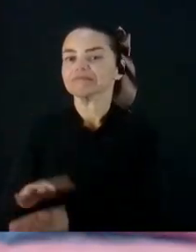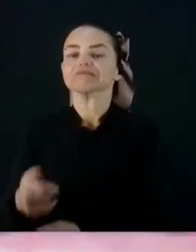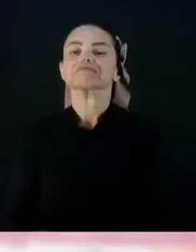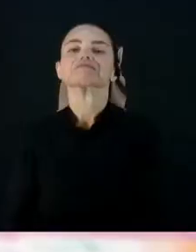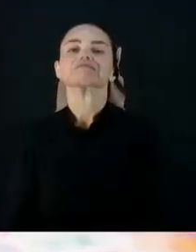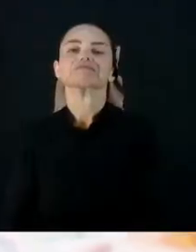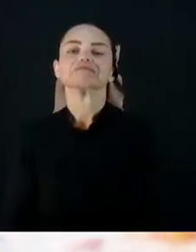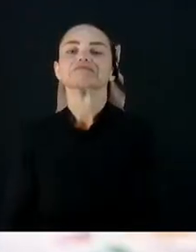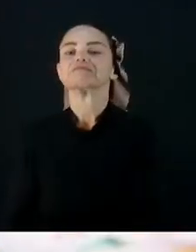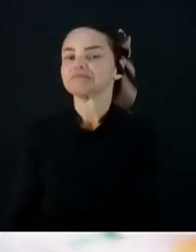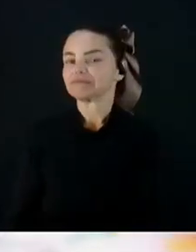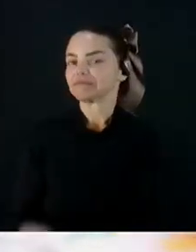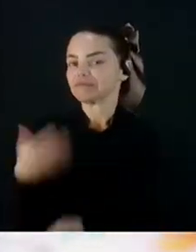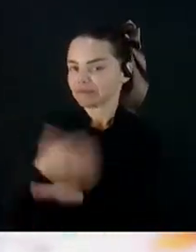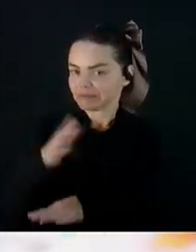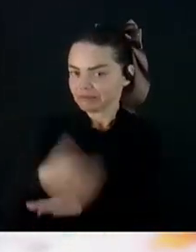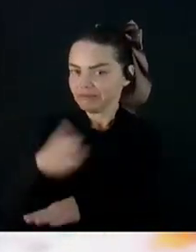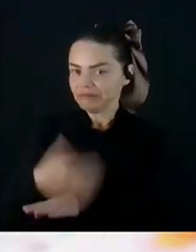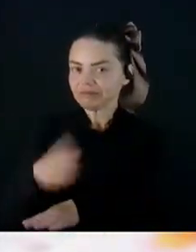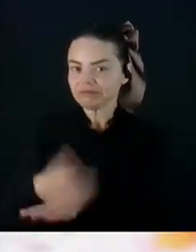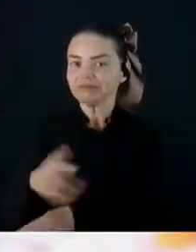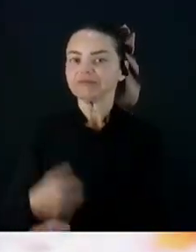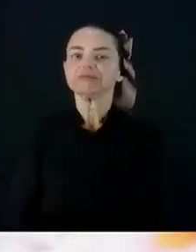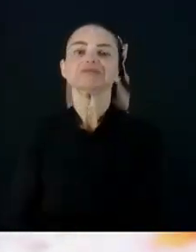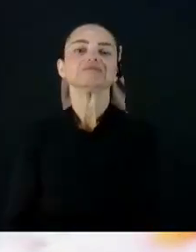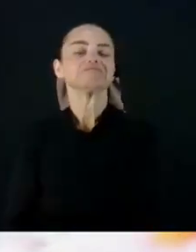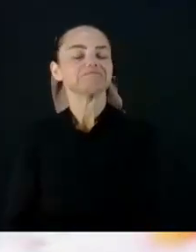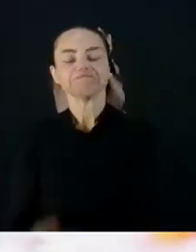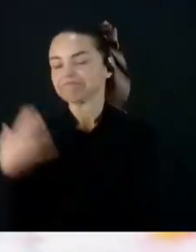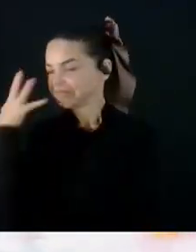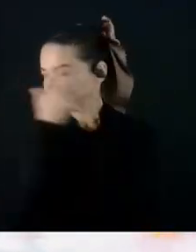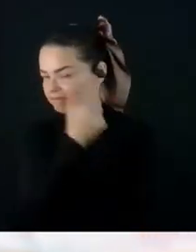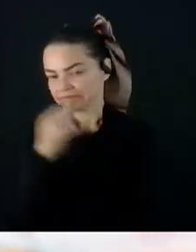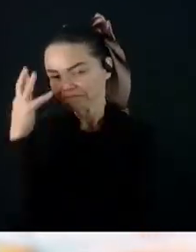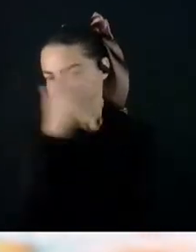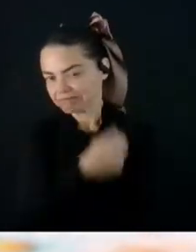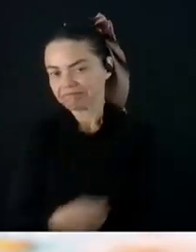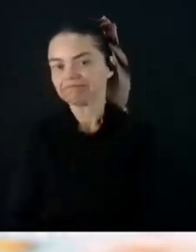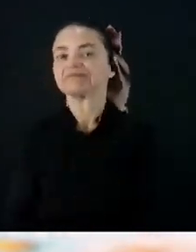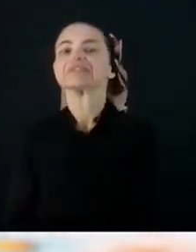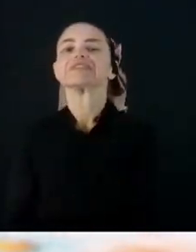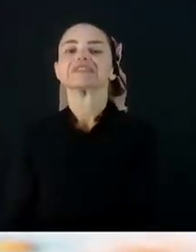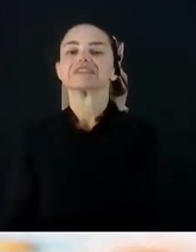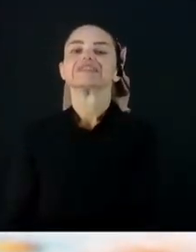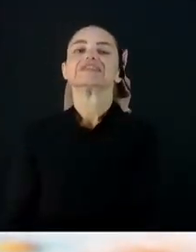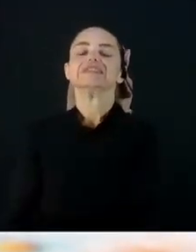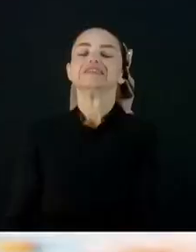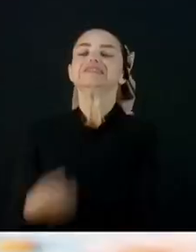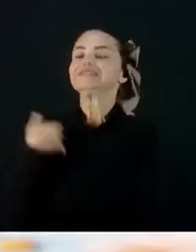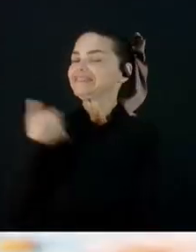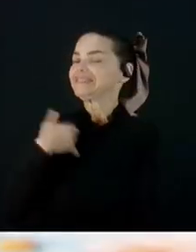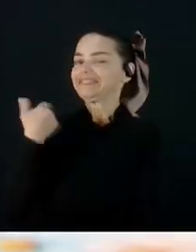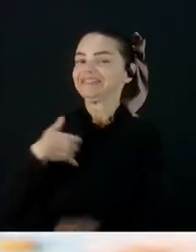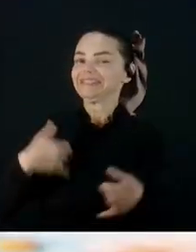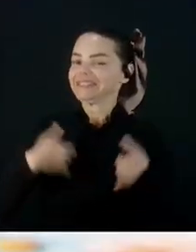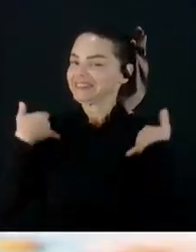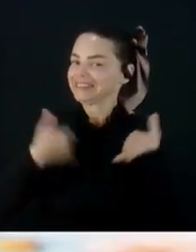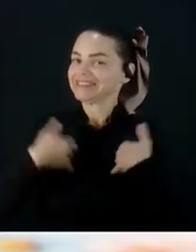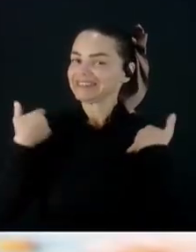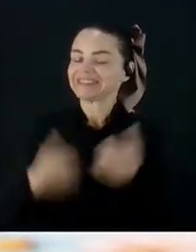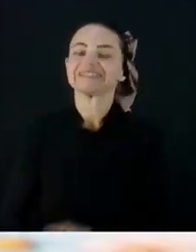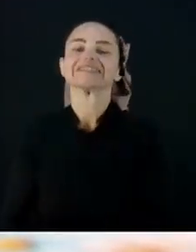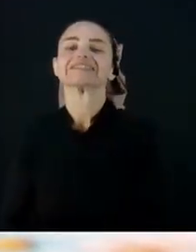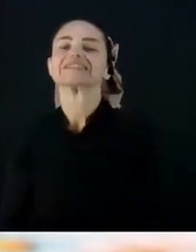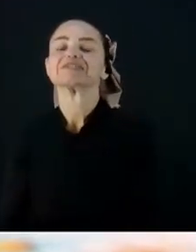você treina, você põe um viés, fica um espetáculo, fica muito lindo. Fica até com orgulho de você mesmo. Fica mesmo. Aqui tanto faz,